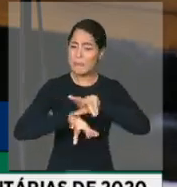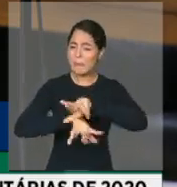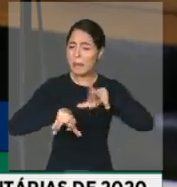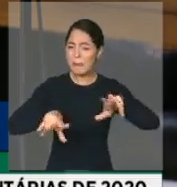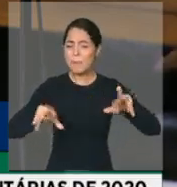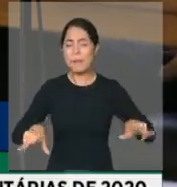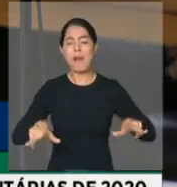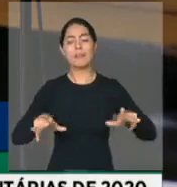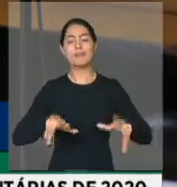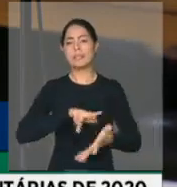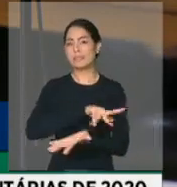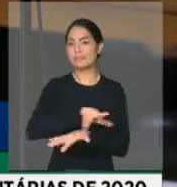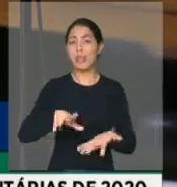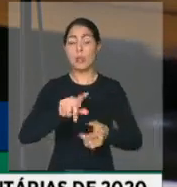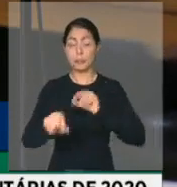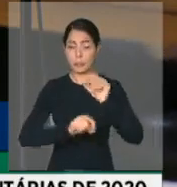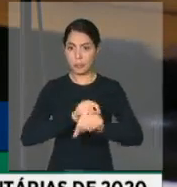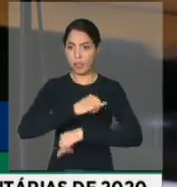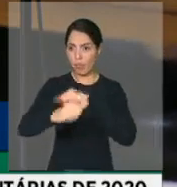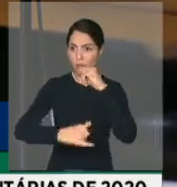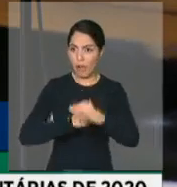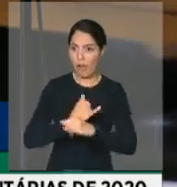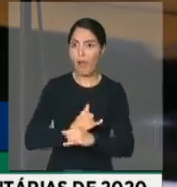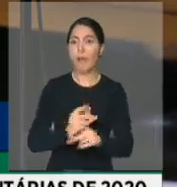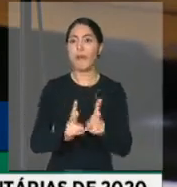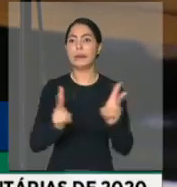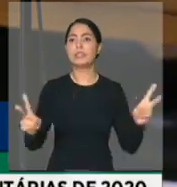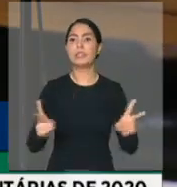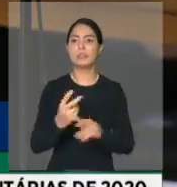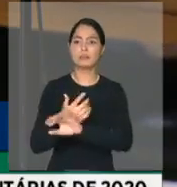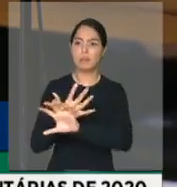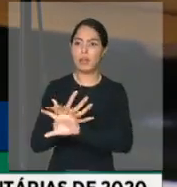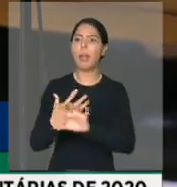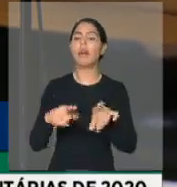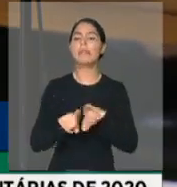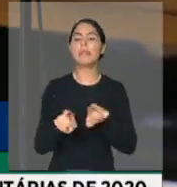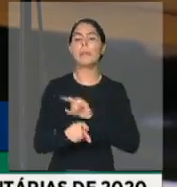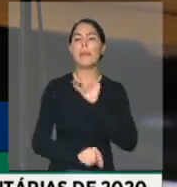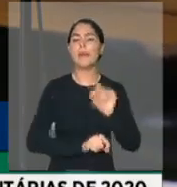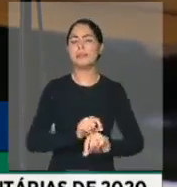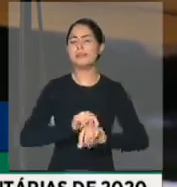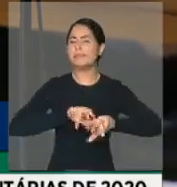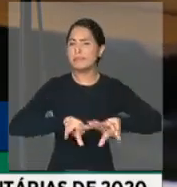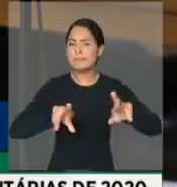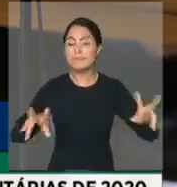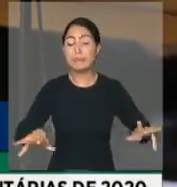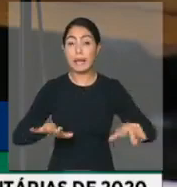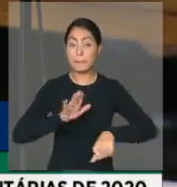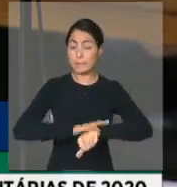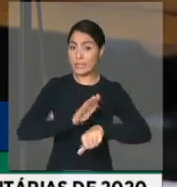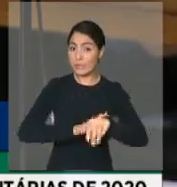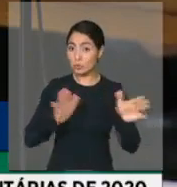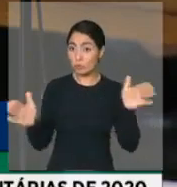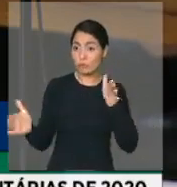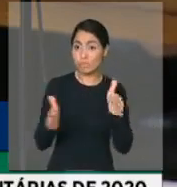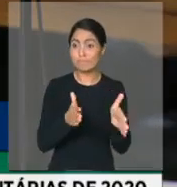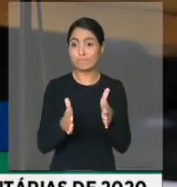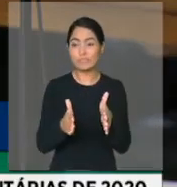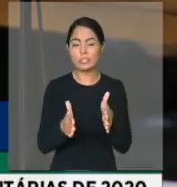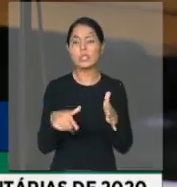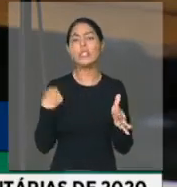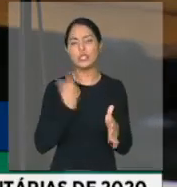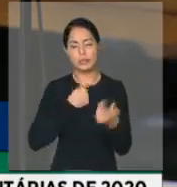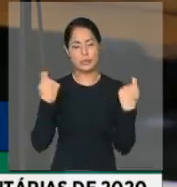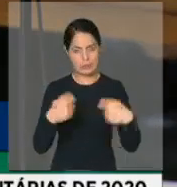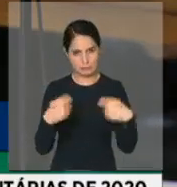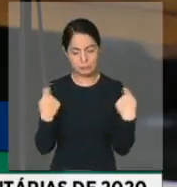que nós estamos online, que os prazos, de fato, estão mais curtos em função da celeridade da situação política e as respostas que nós temos